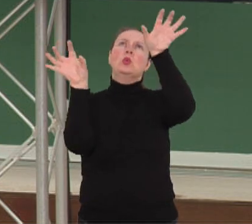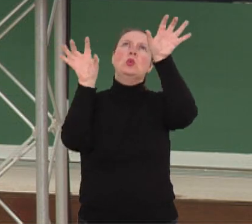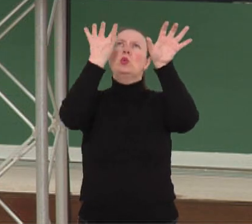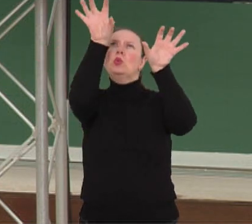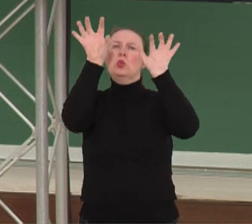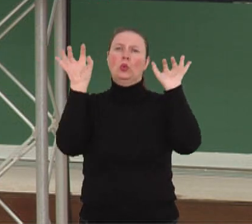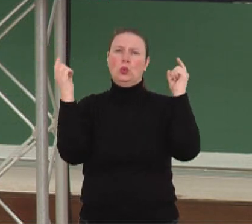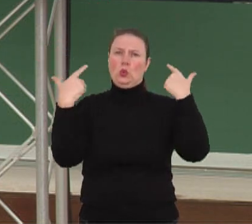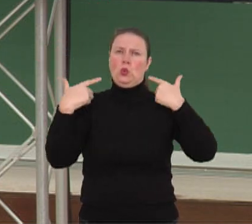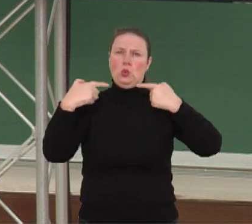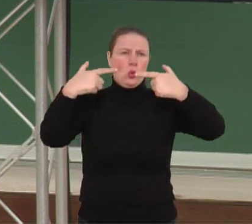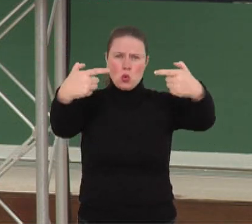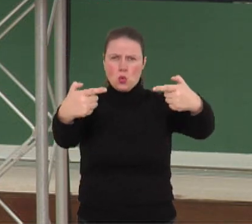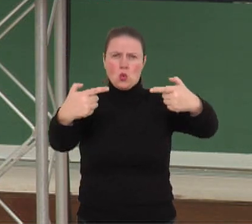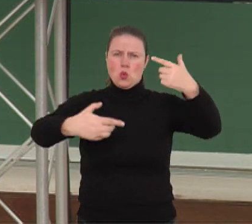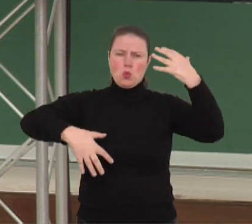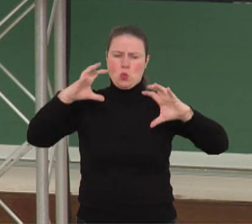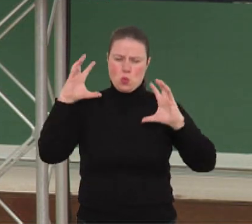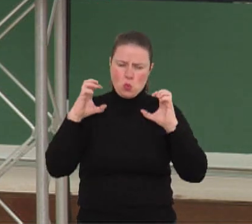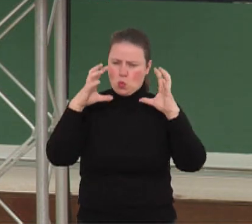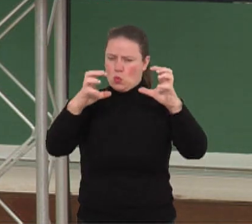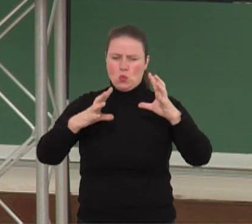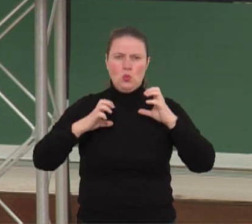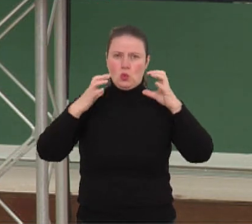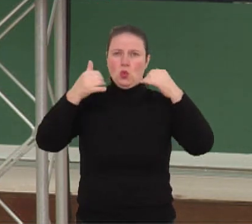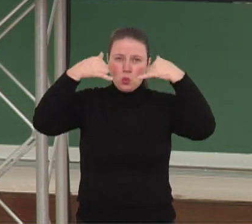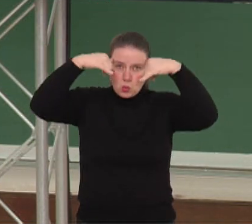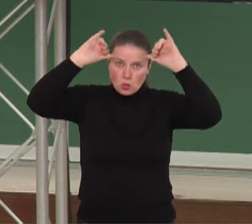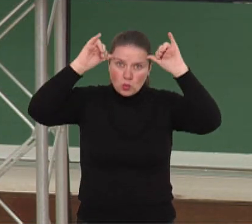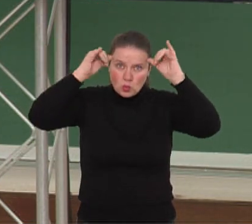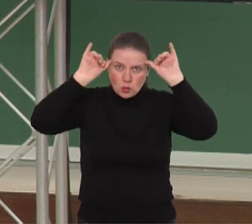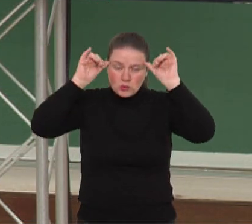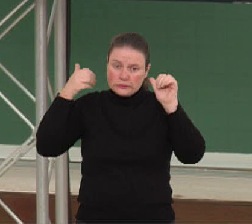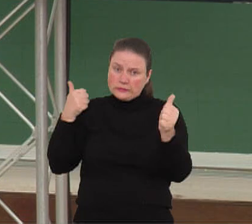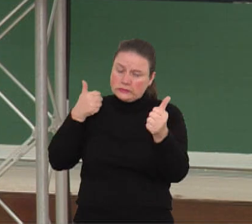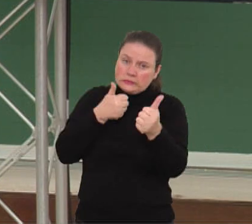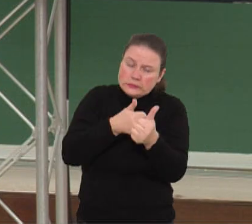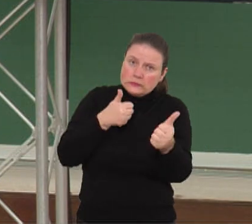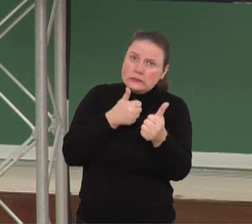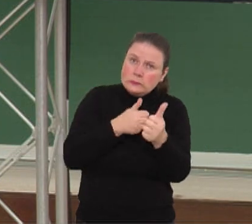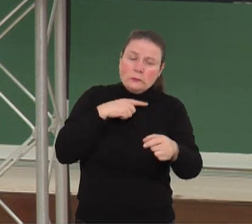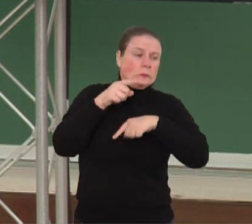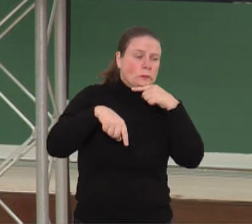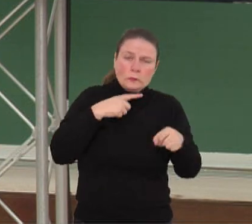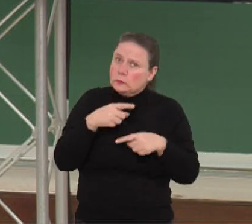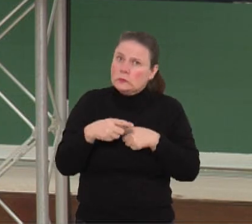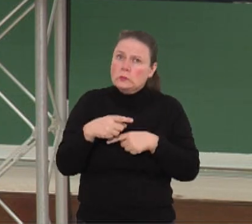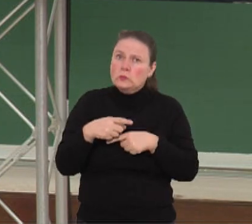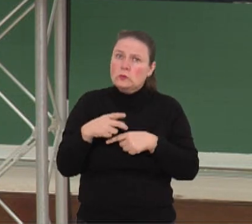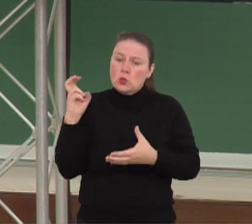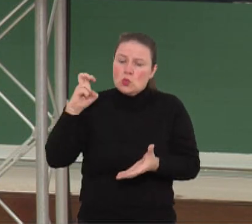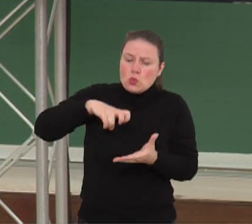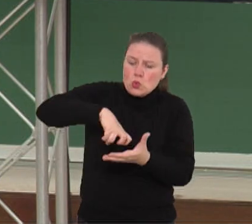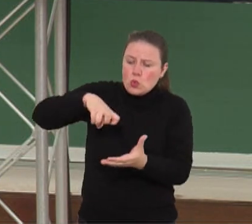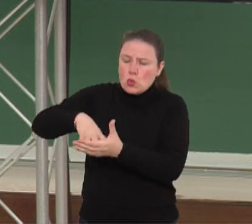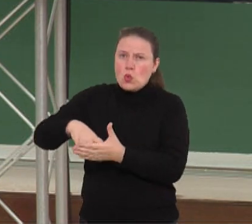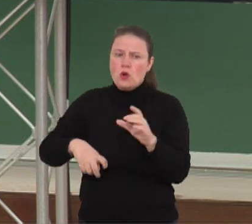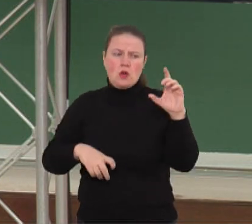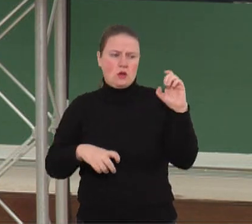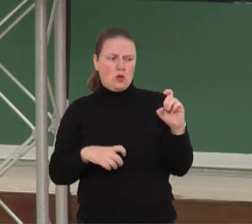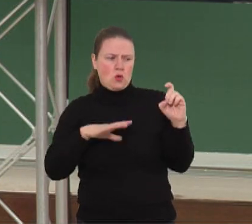Órion com o escorpião, e a briga do Órion com o touro para poder chegar até as Pleiades, ele nunca conseguiu, os castigos que os deuses